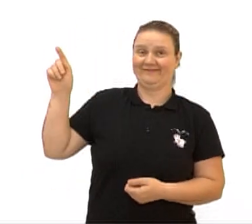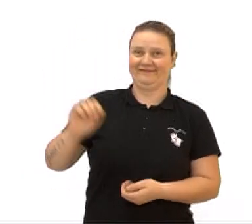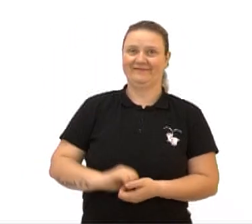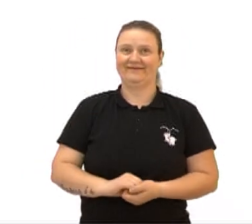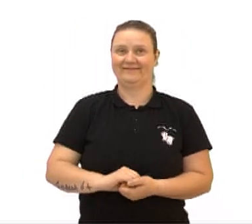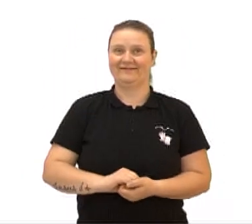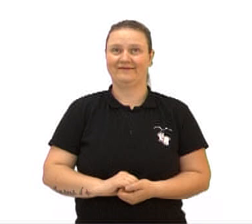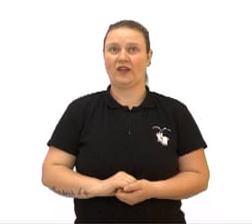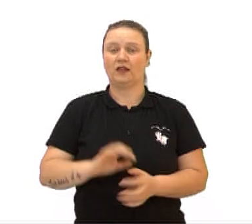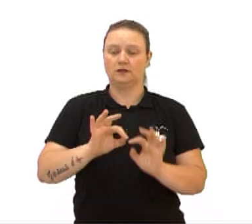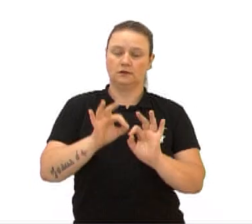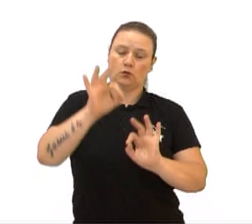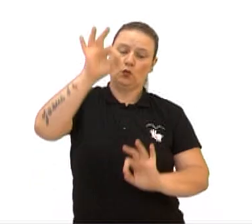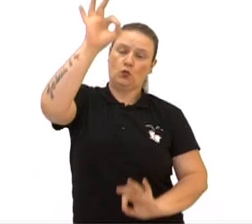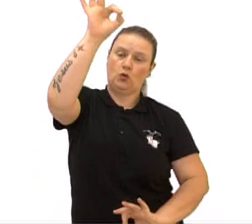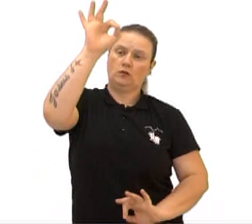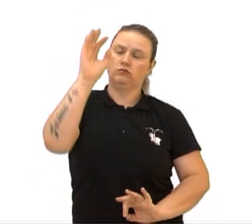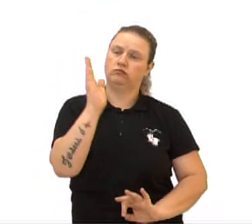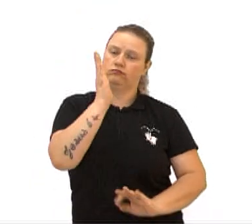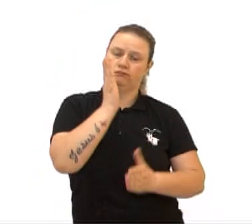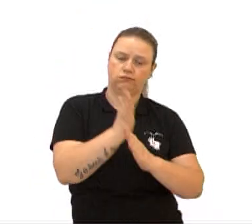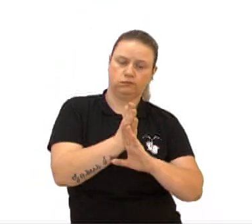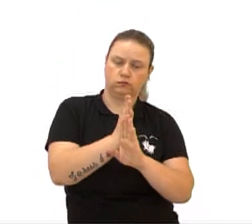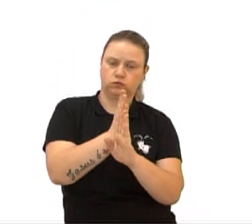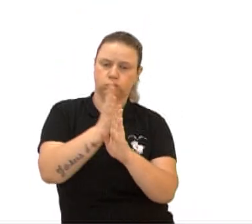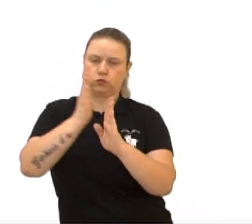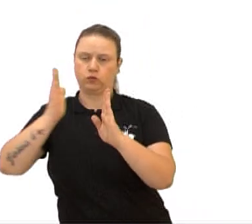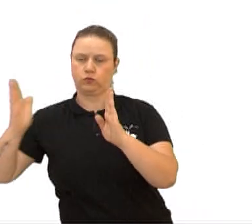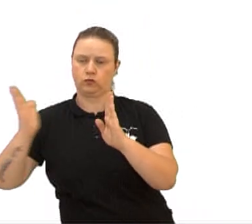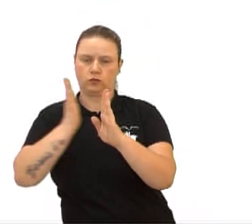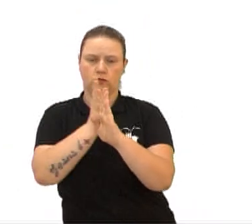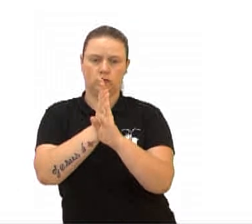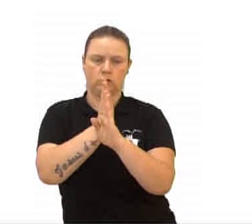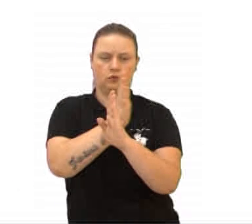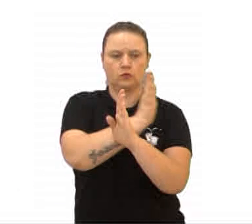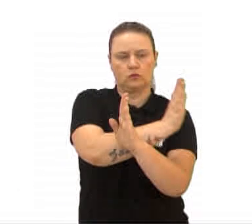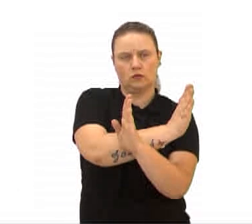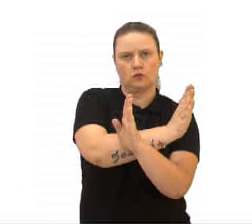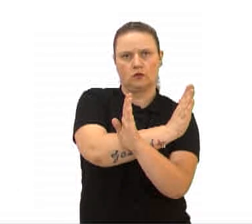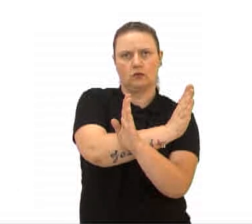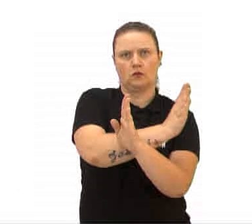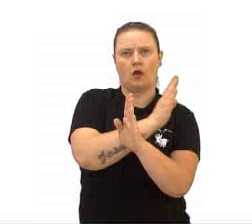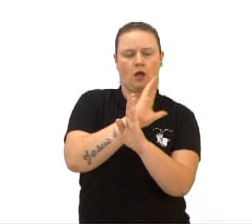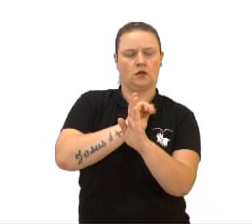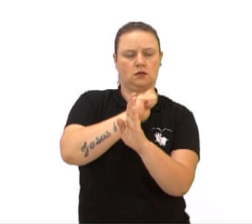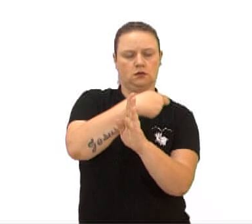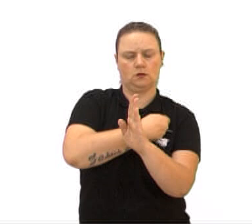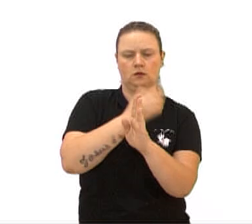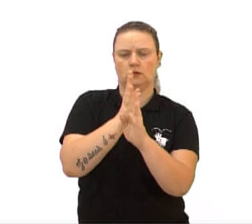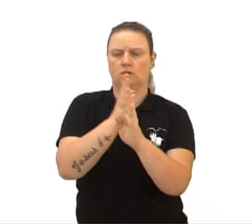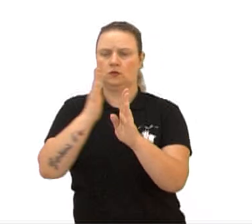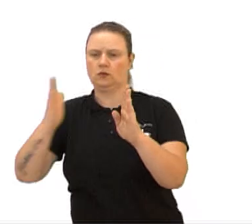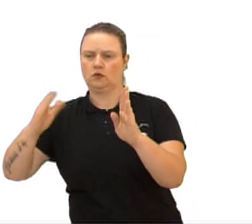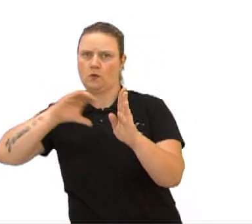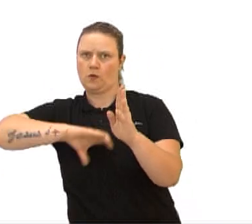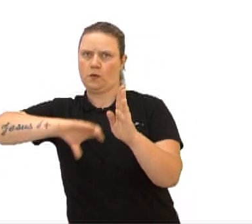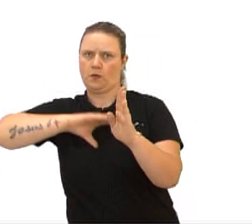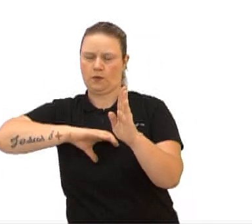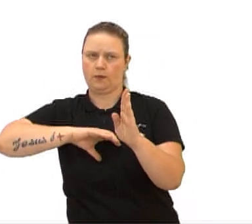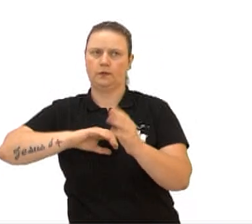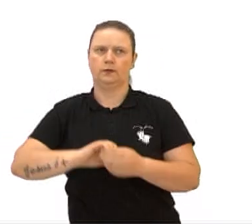Tratado de Tordesilhas, onde ficou uma parte para a Espanha e outra parte para